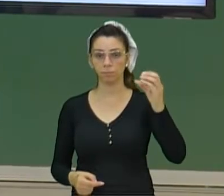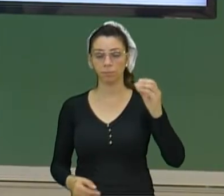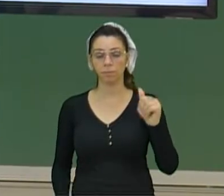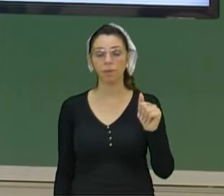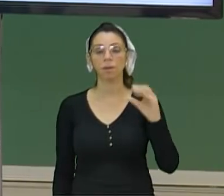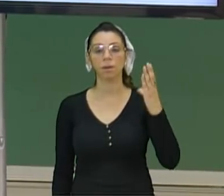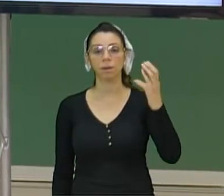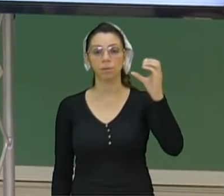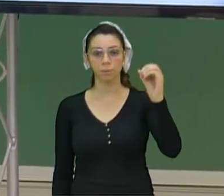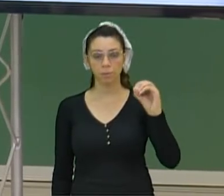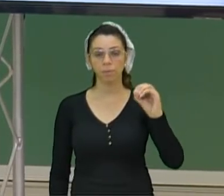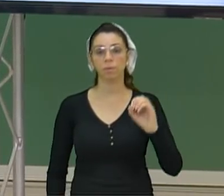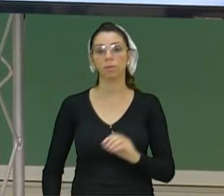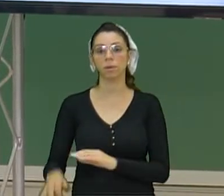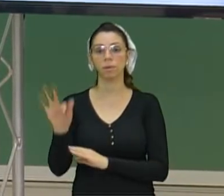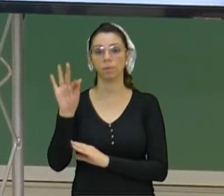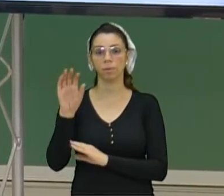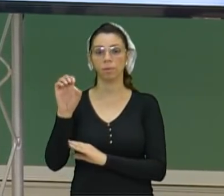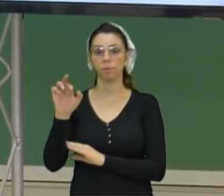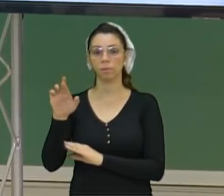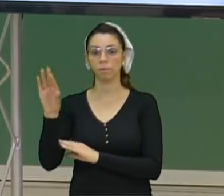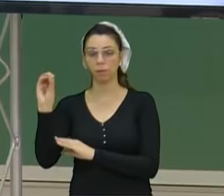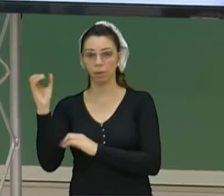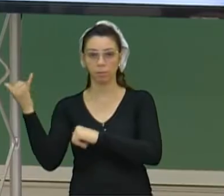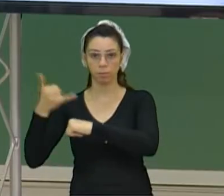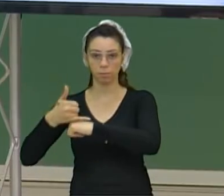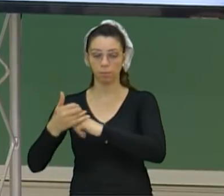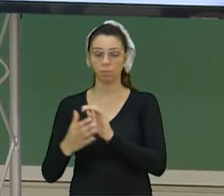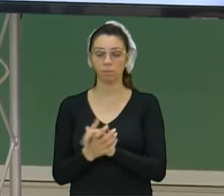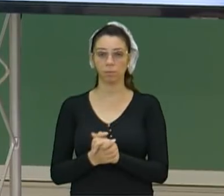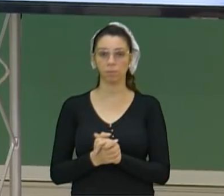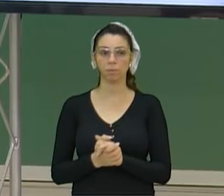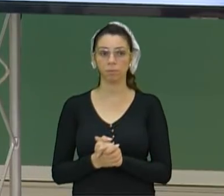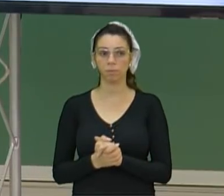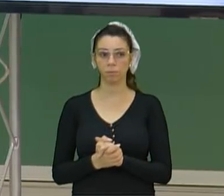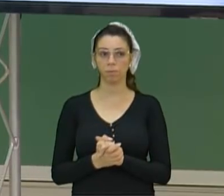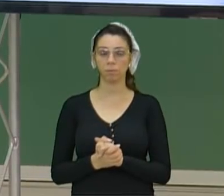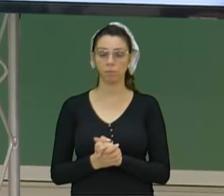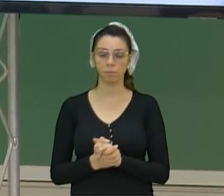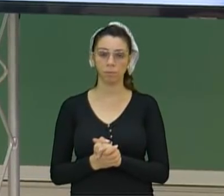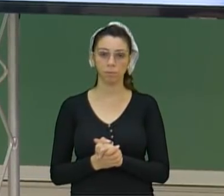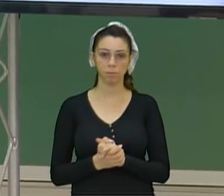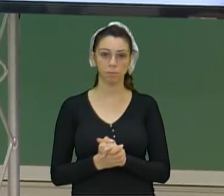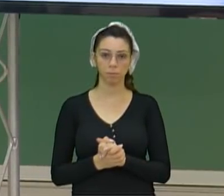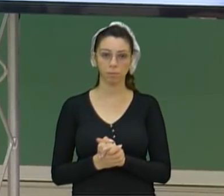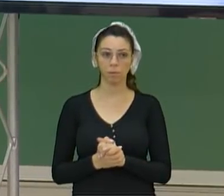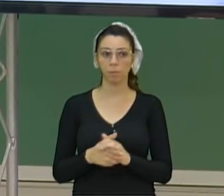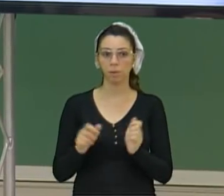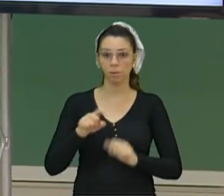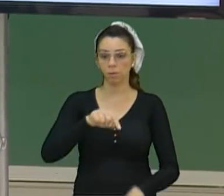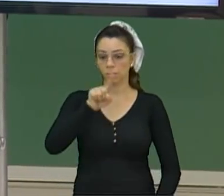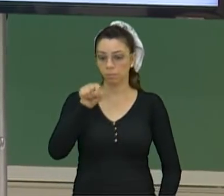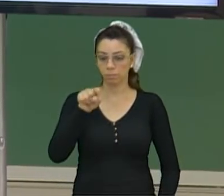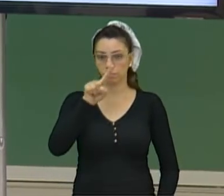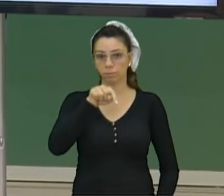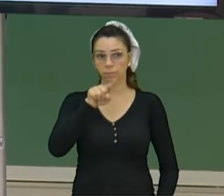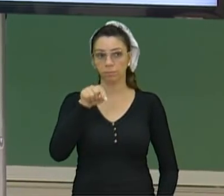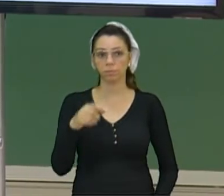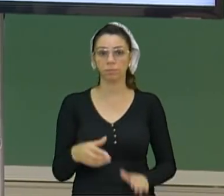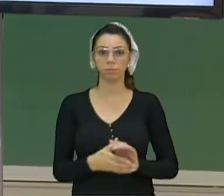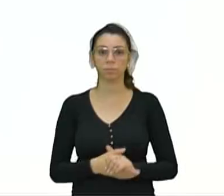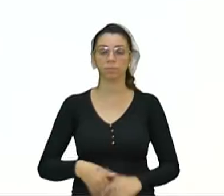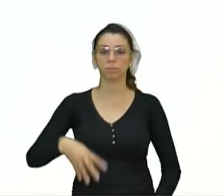ferro. Então, vamos fazer essa interseção entre a probabilidade do aço e do ferro. Então, eu tenho